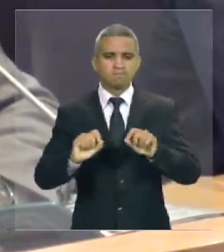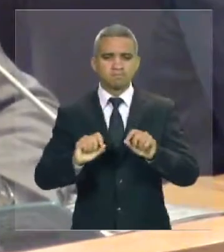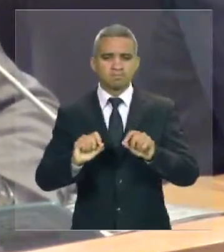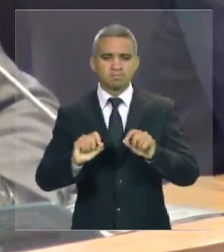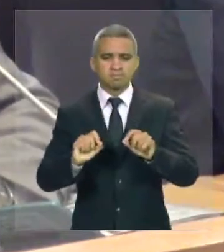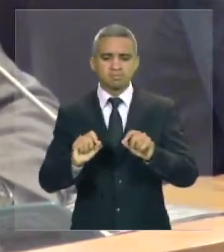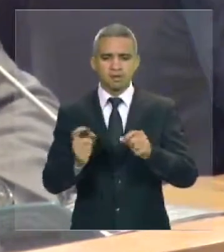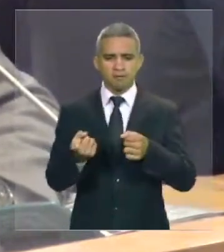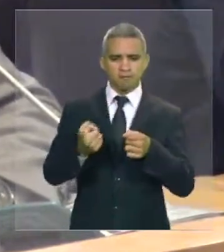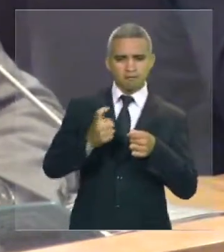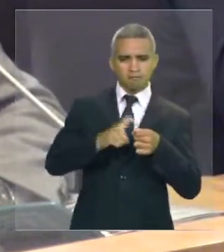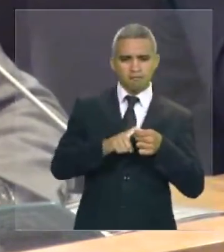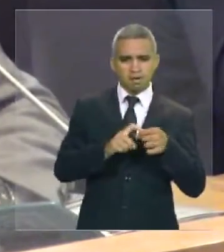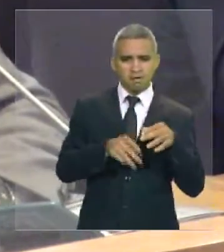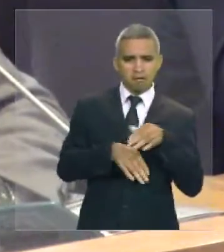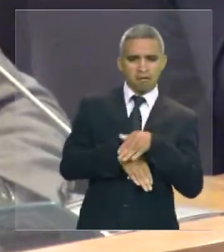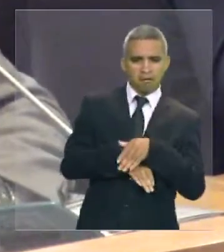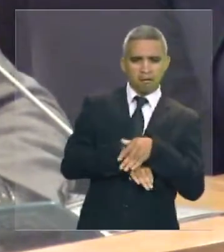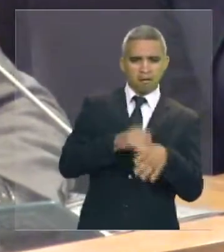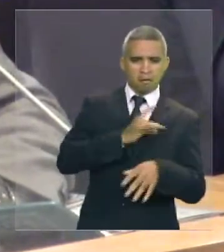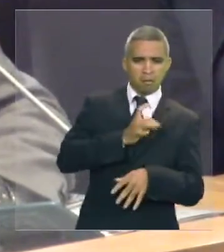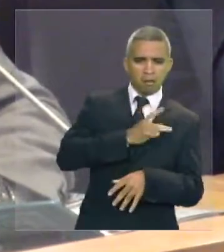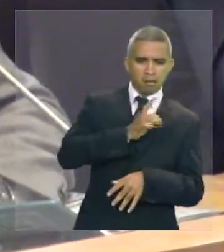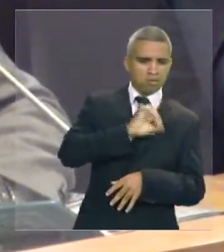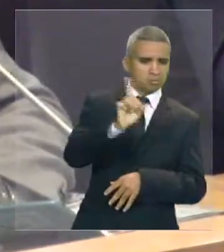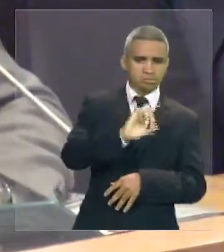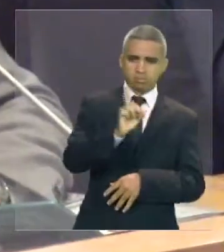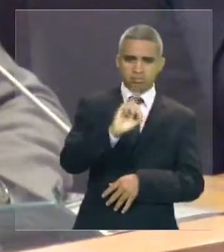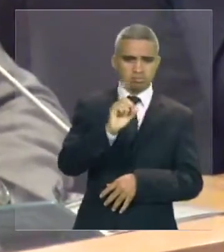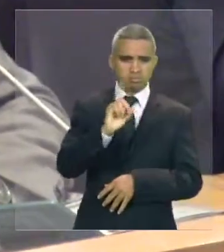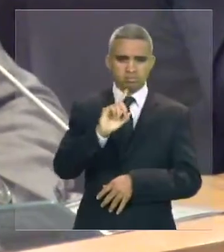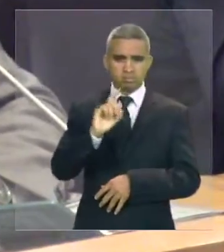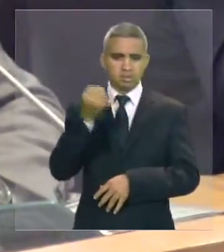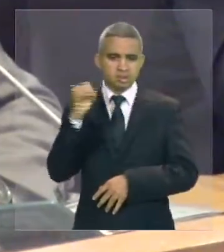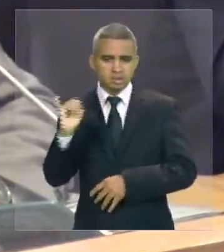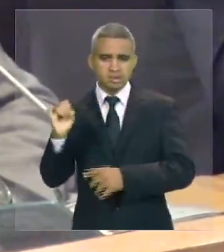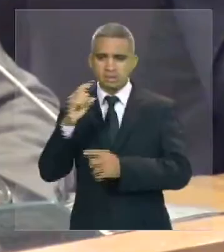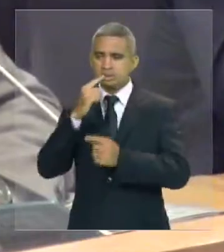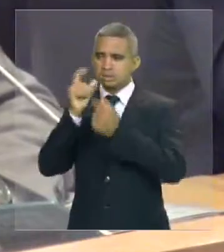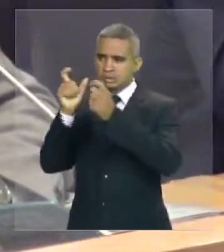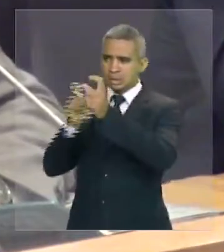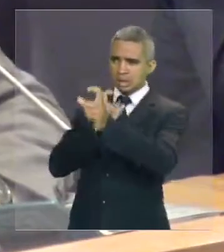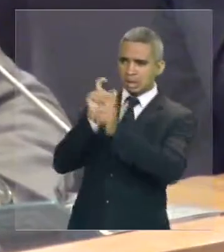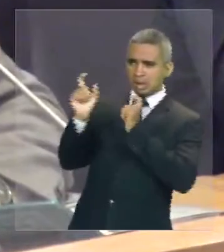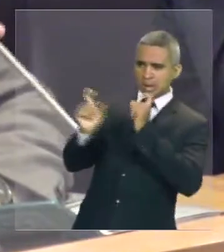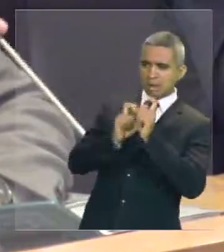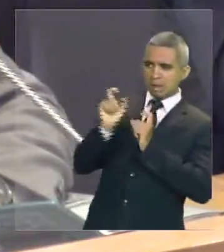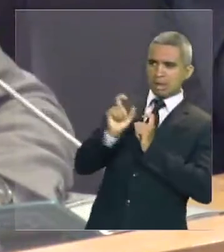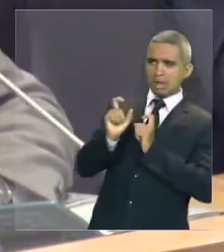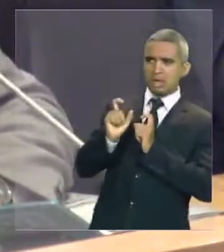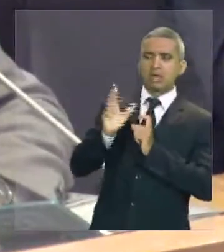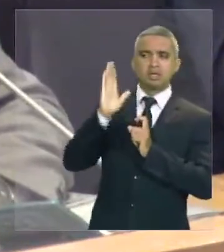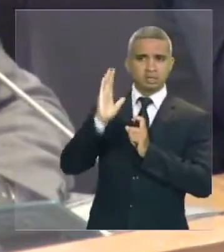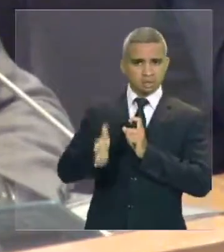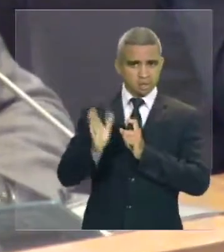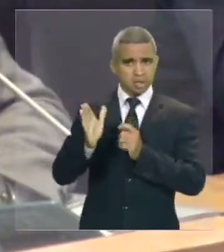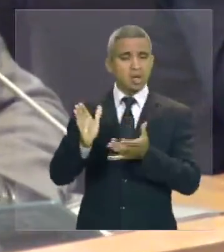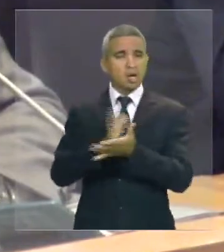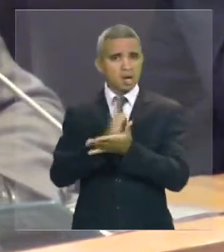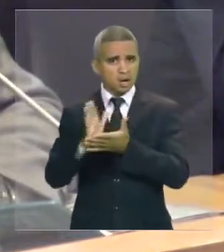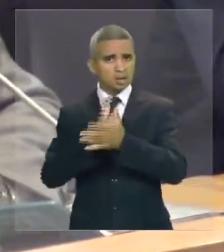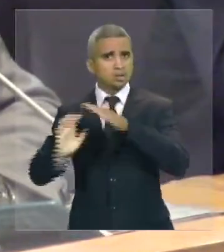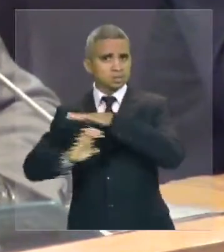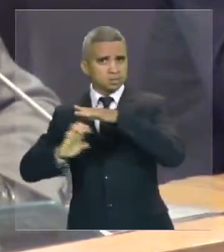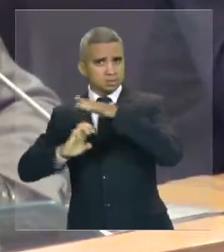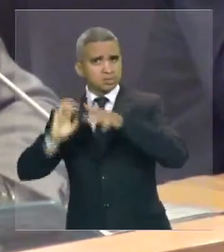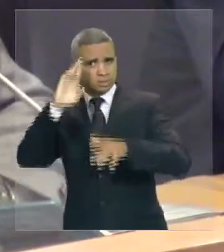recuar diante das pressões, diante das ameaças, porque até ameaças estão fazendo